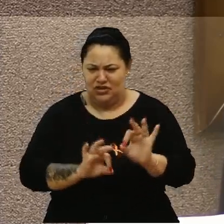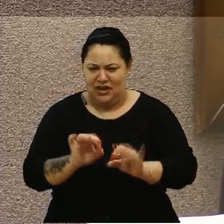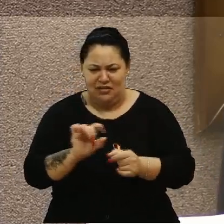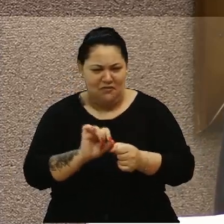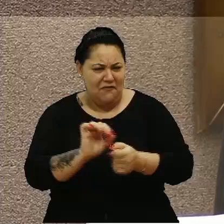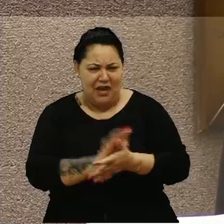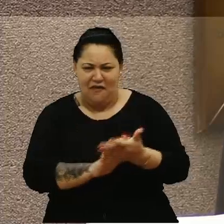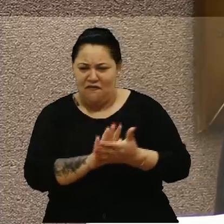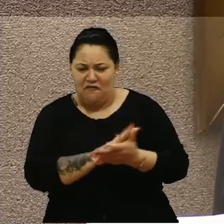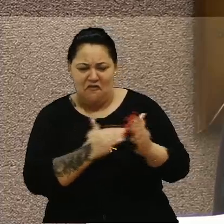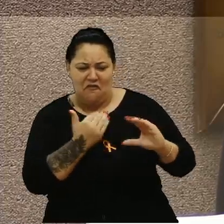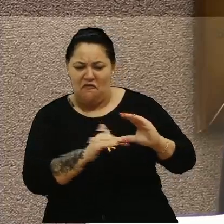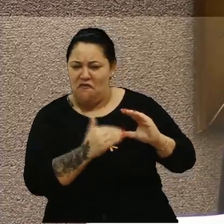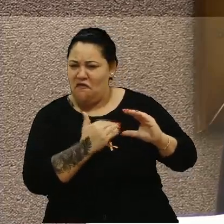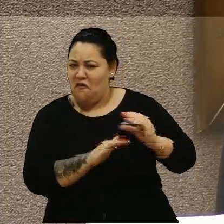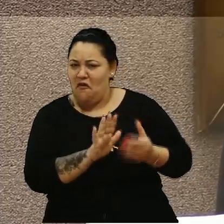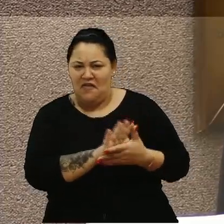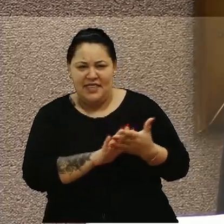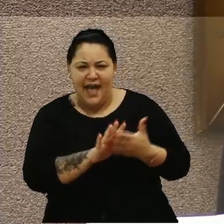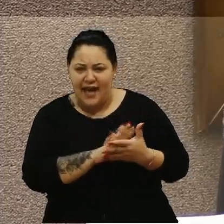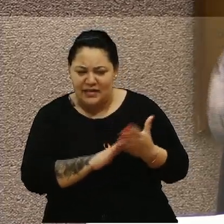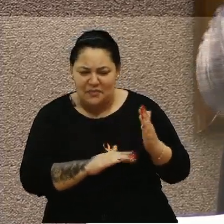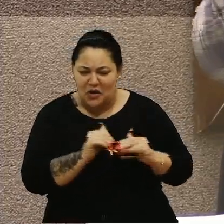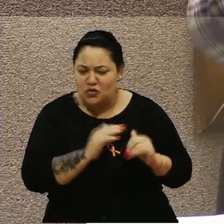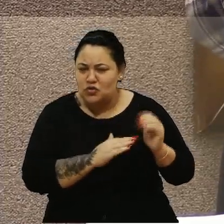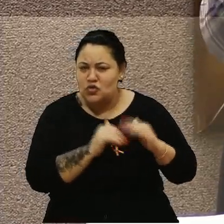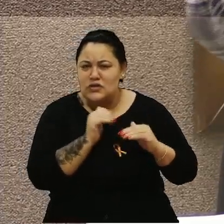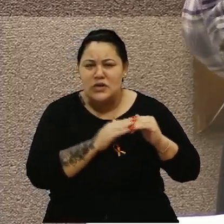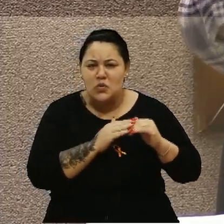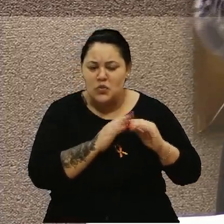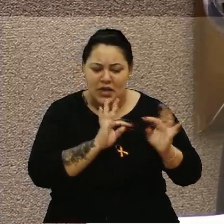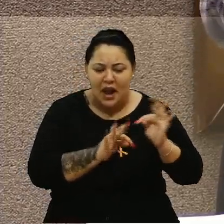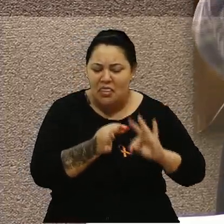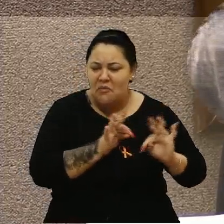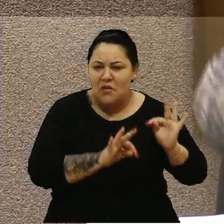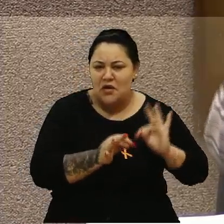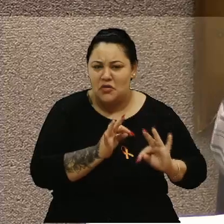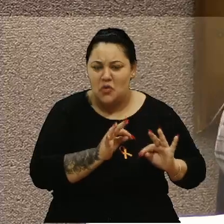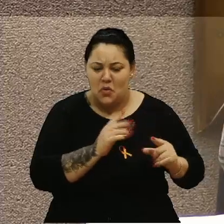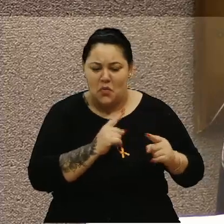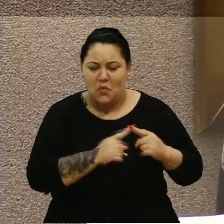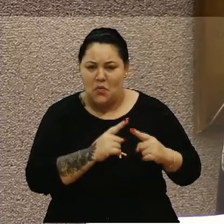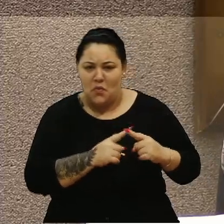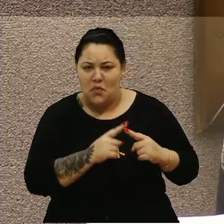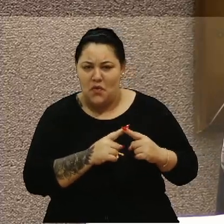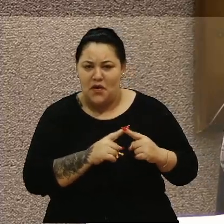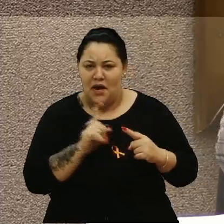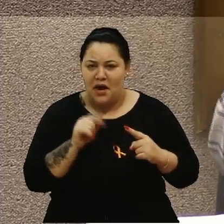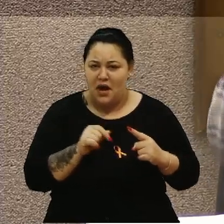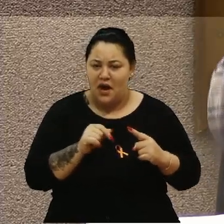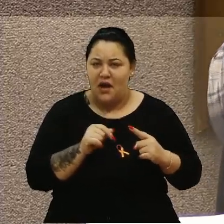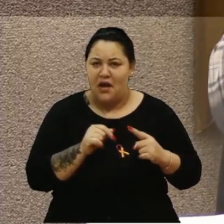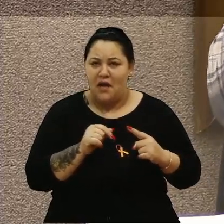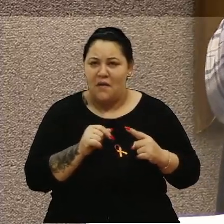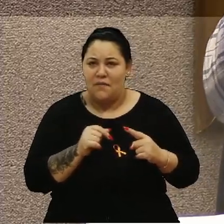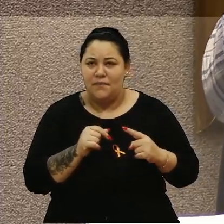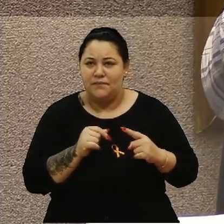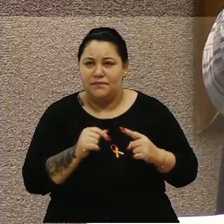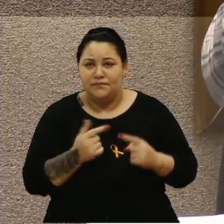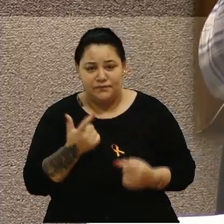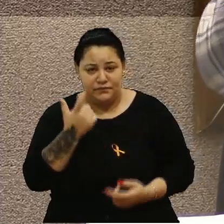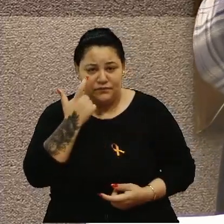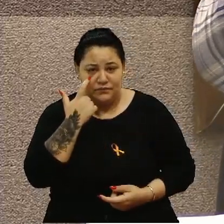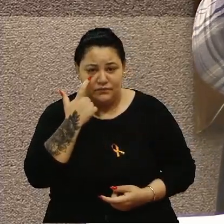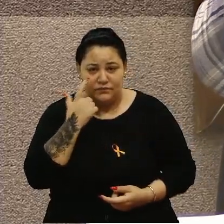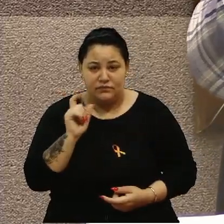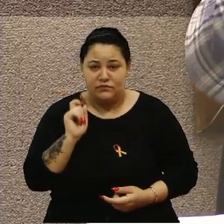nada, o projeto da construção da estação de tratamento, que é condição sine qua non para a construção da represa. Eu vejo que